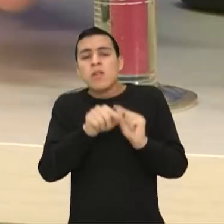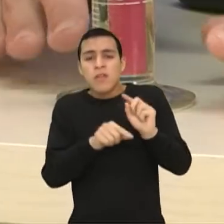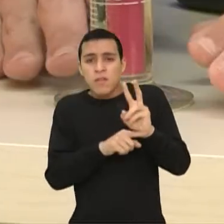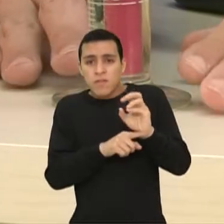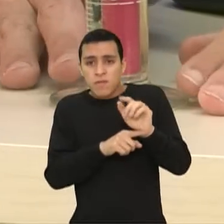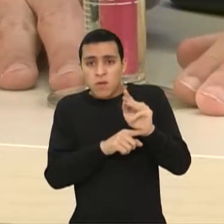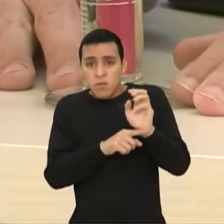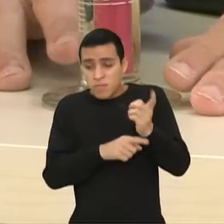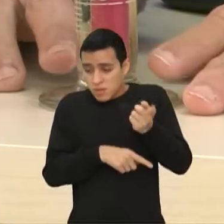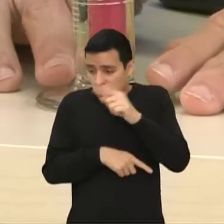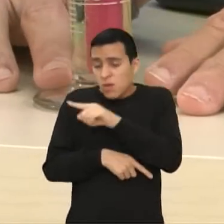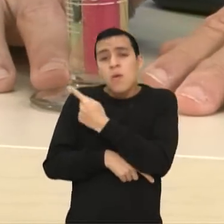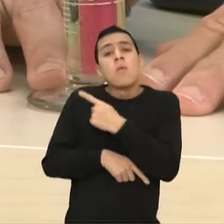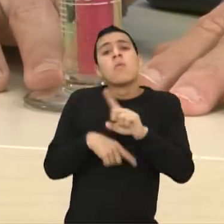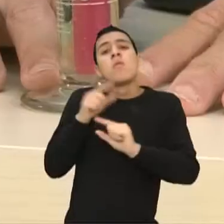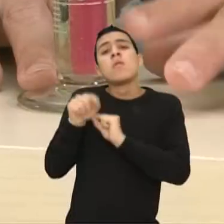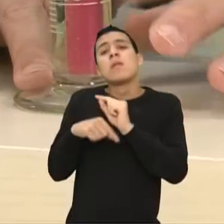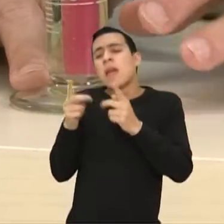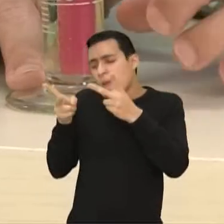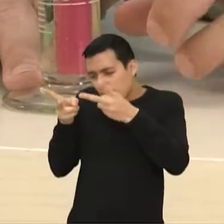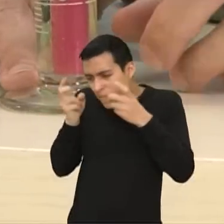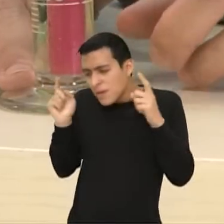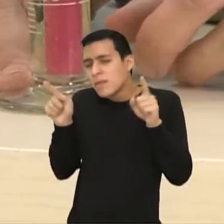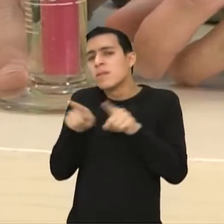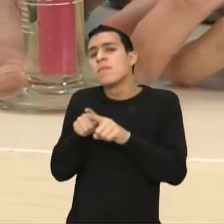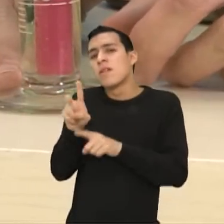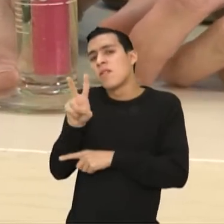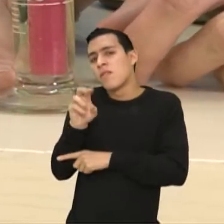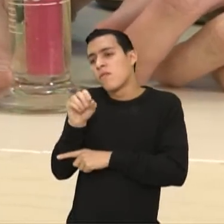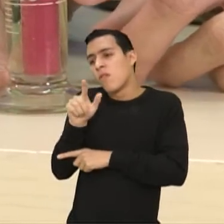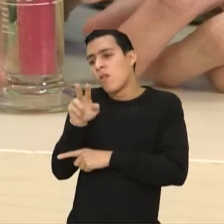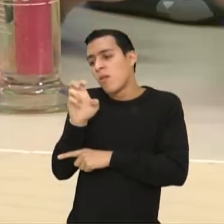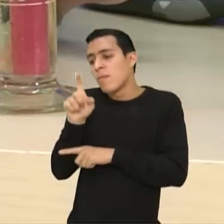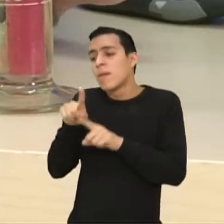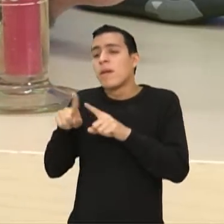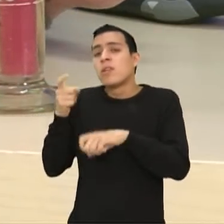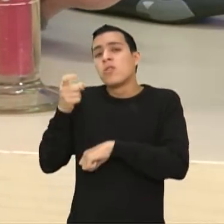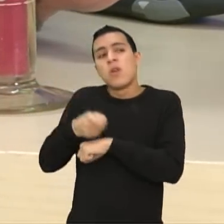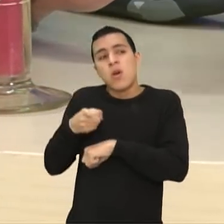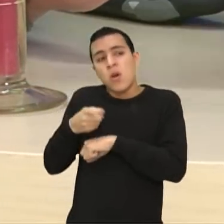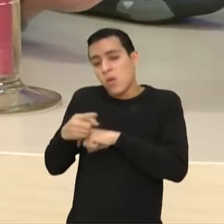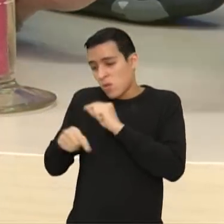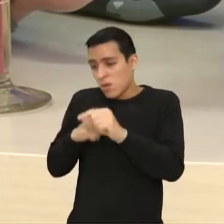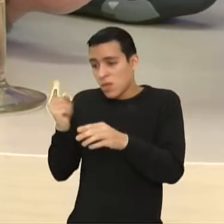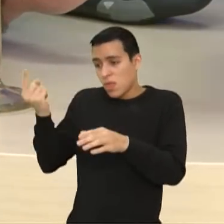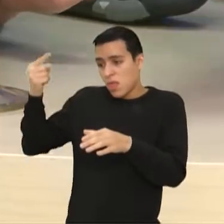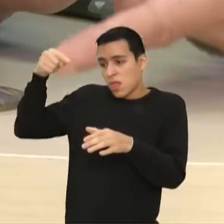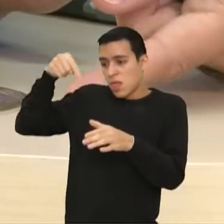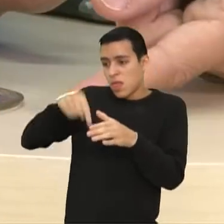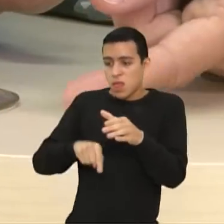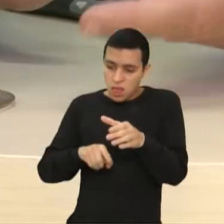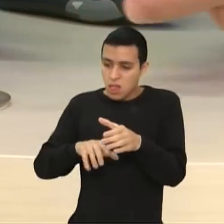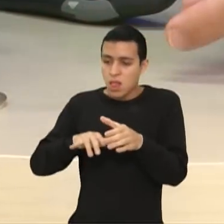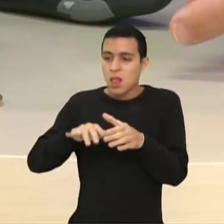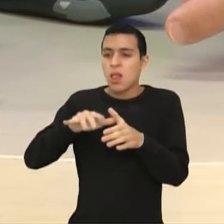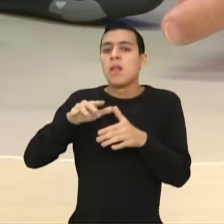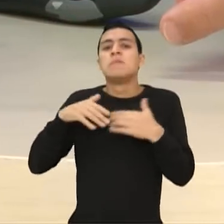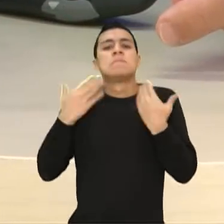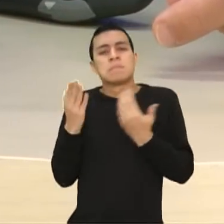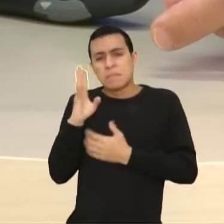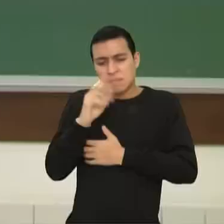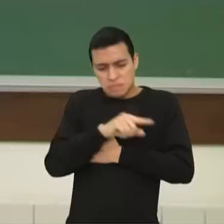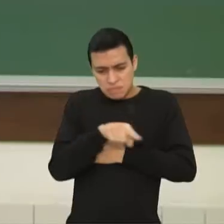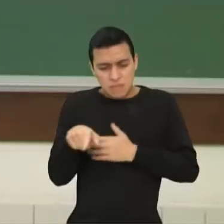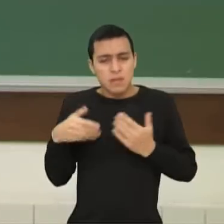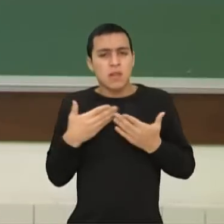volume. E por último, nós percebemos também o volume nos materiais sólidos, quando eu mergulho eles no líquido. Viu que legal a